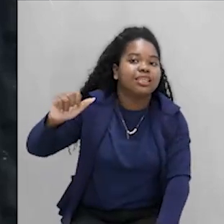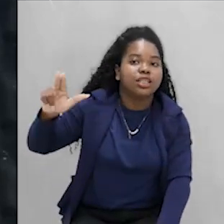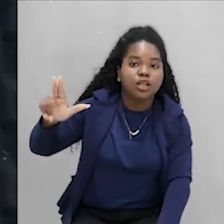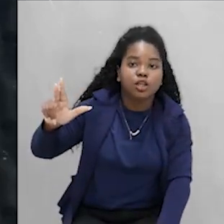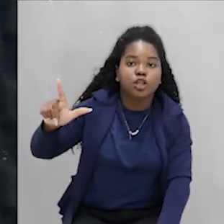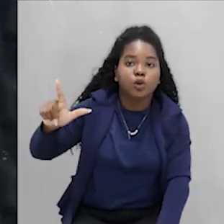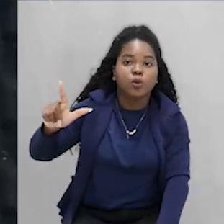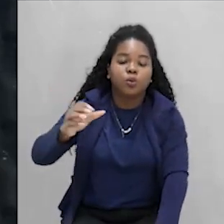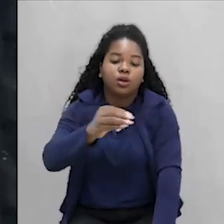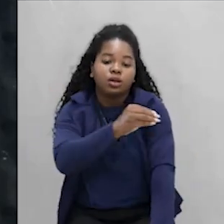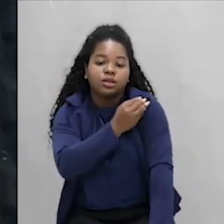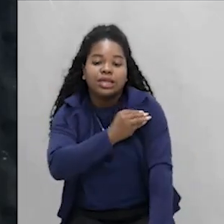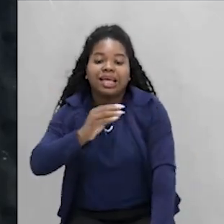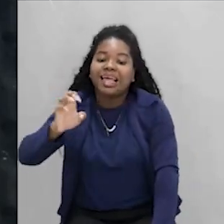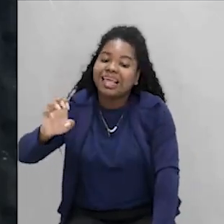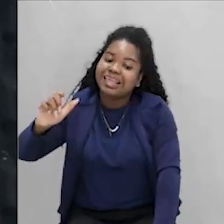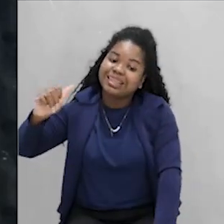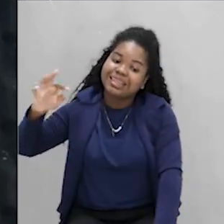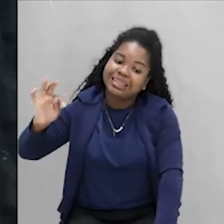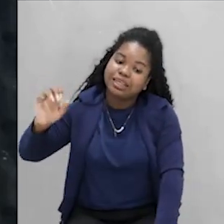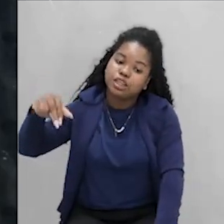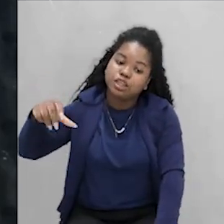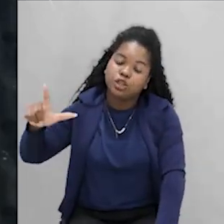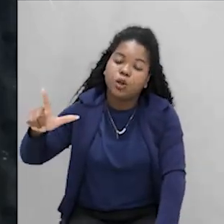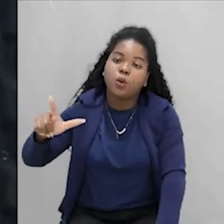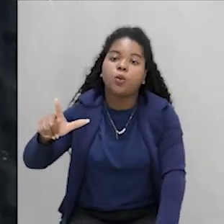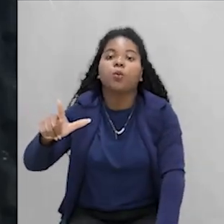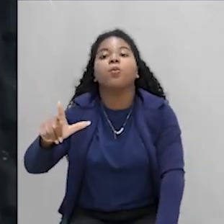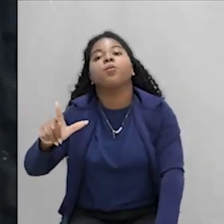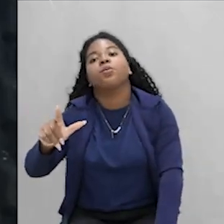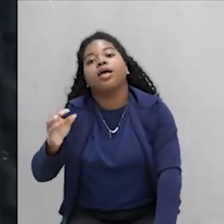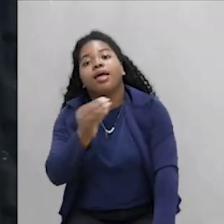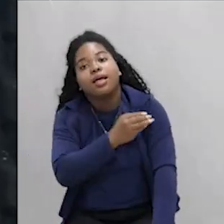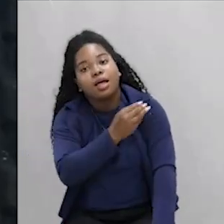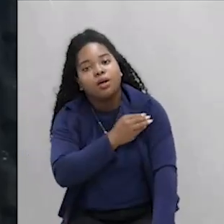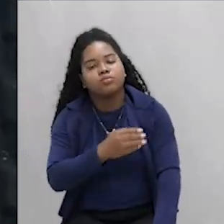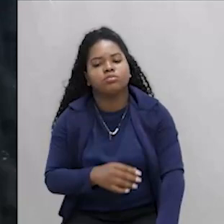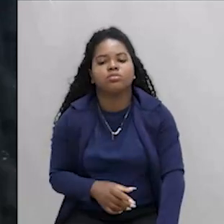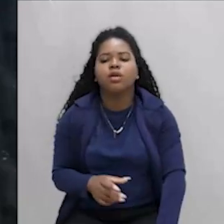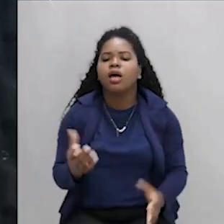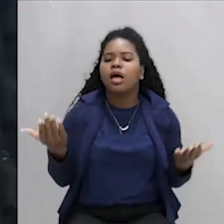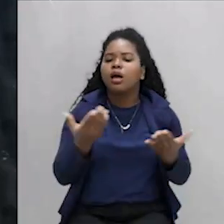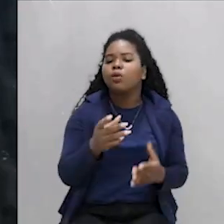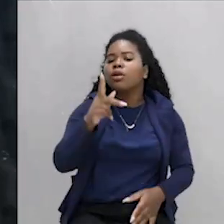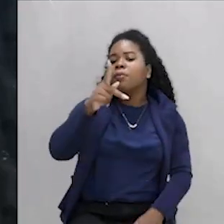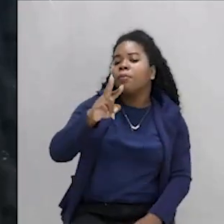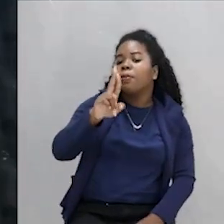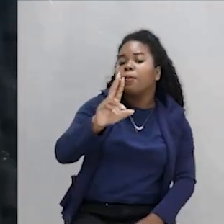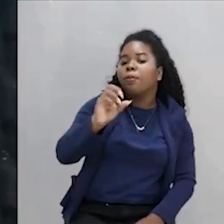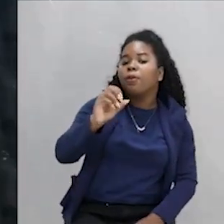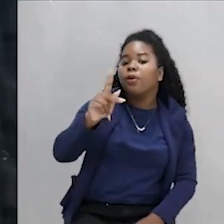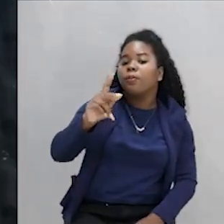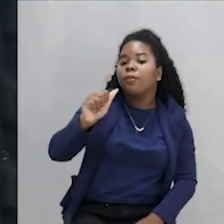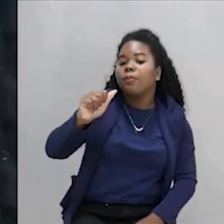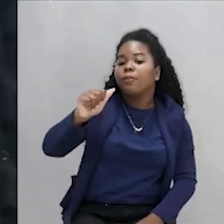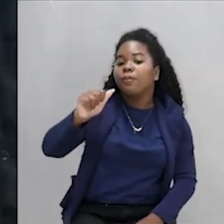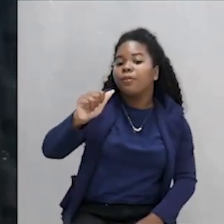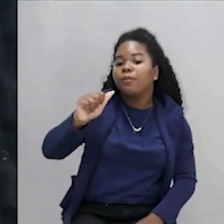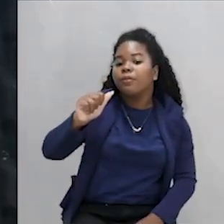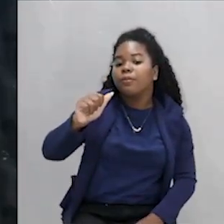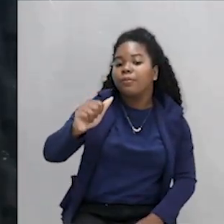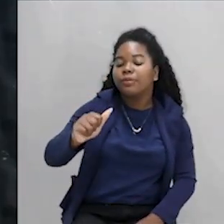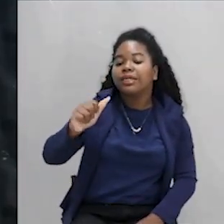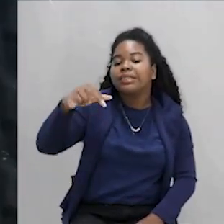étanol é álcool propanal não não é álcool Por que que não é álcool porque não termina